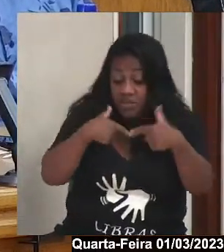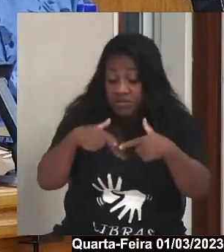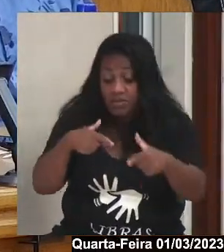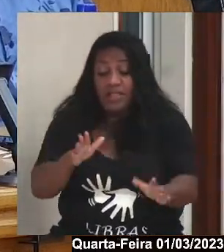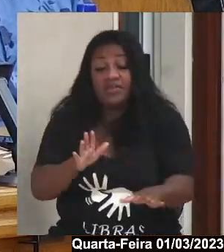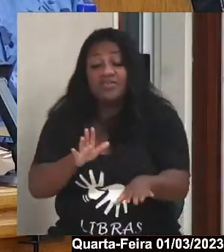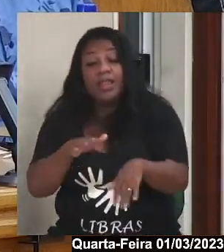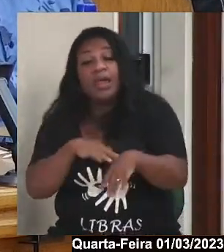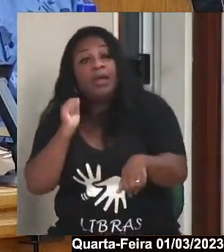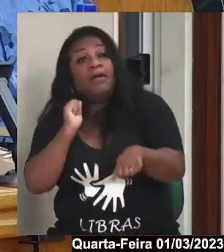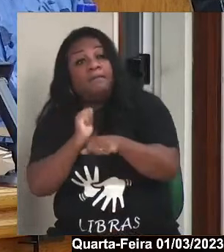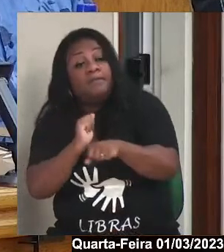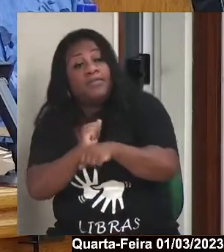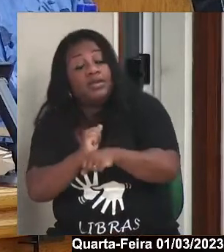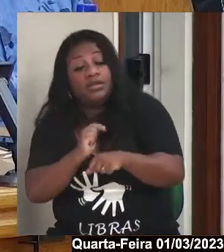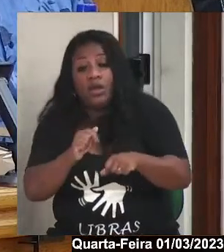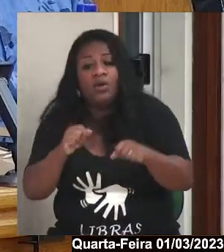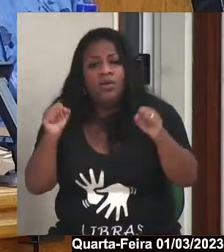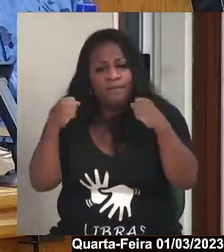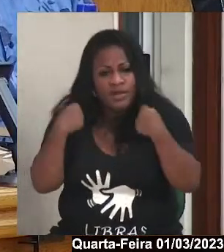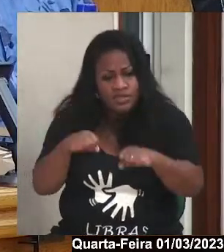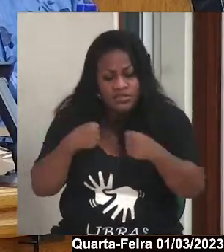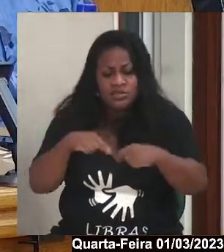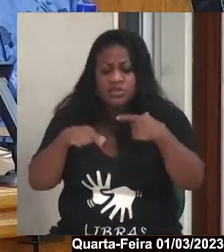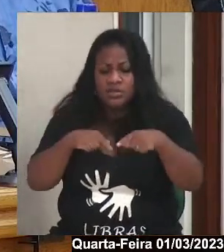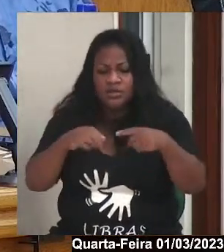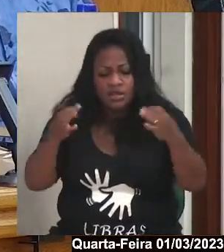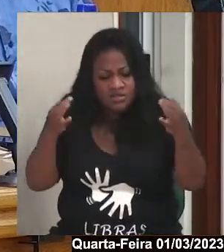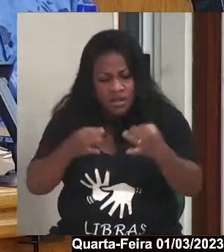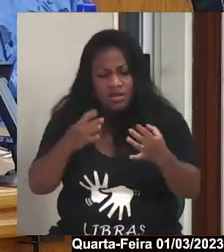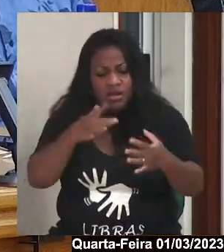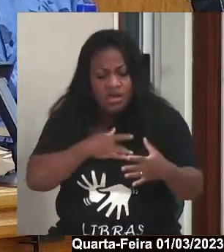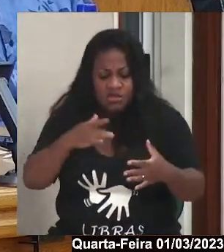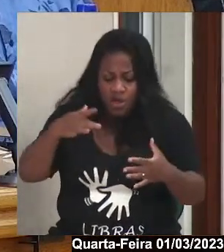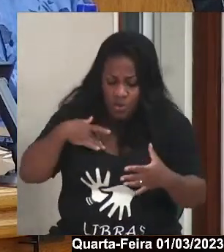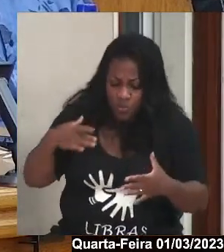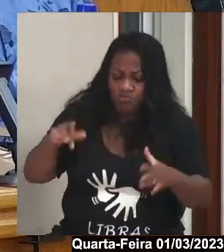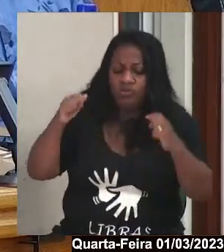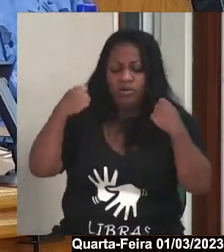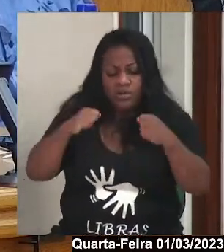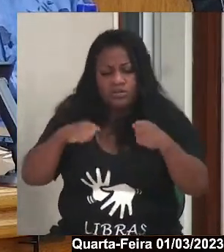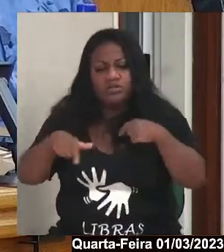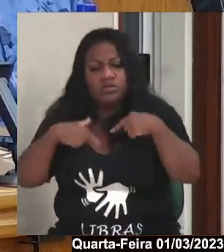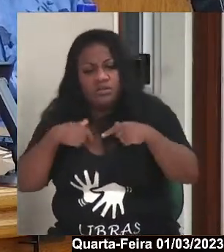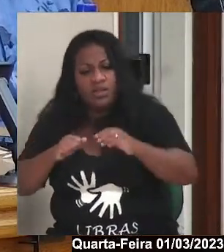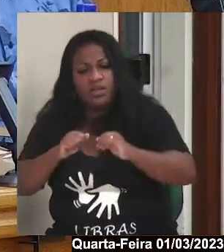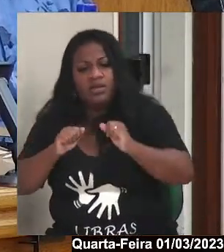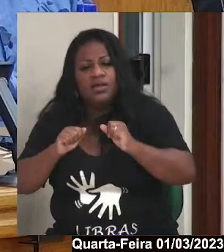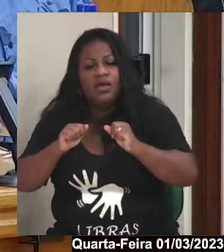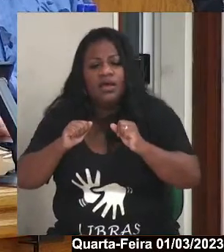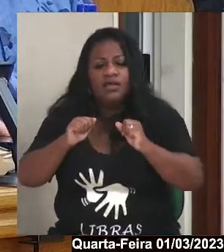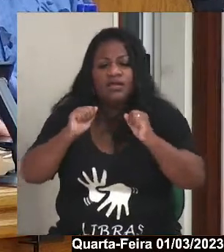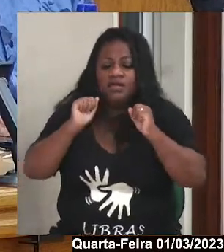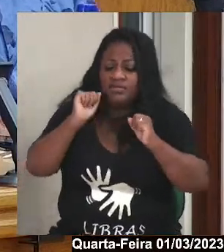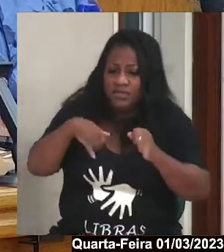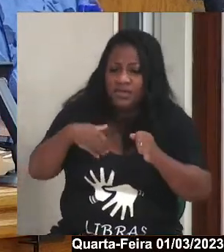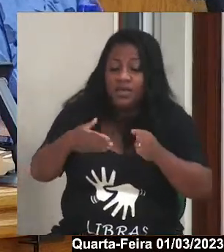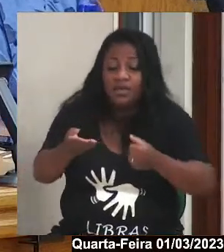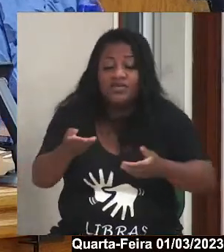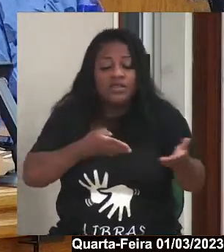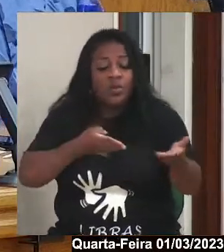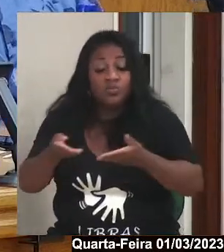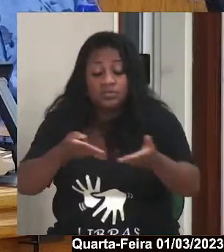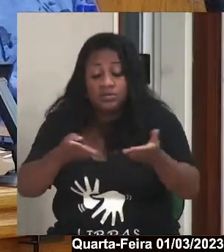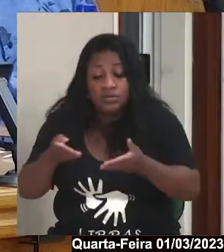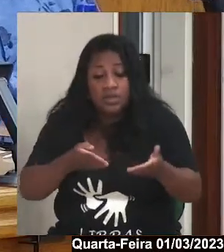rabo preso, tem que ter muita coragem para trocar a empresa da saúde, seus usos, todas as vezes que for necessário. Eu acho essa atitude do prefeito